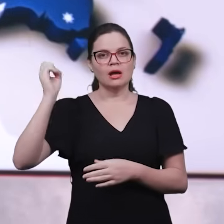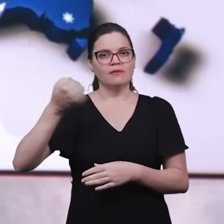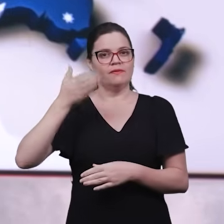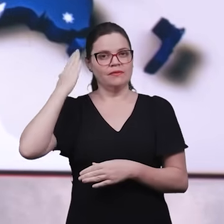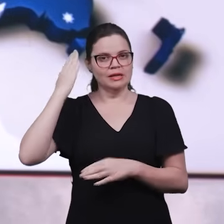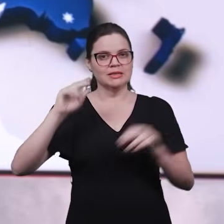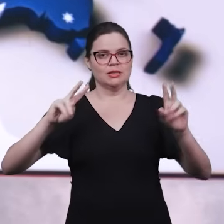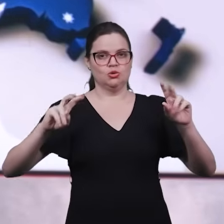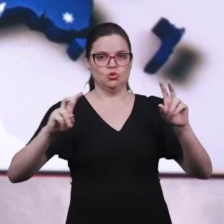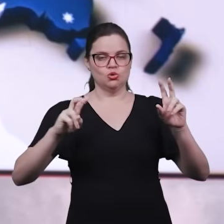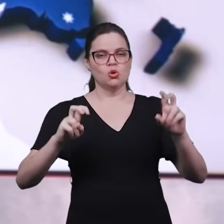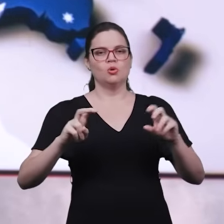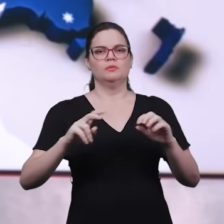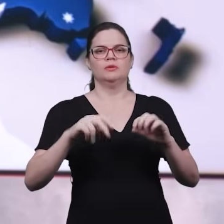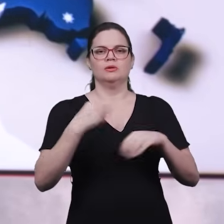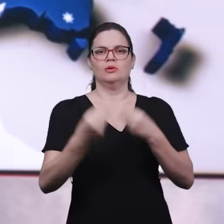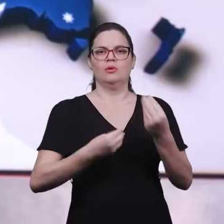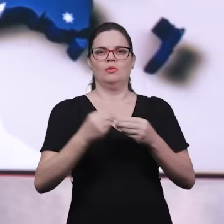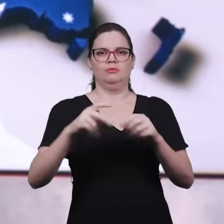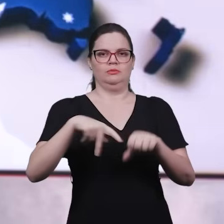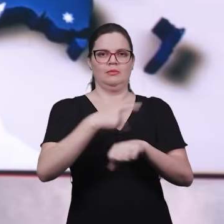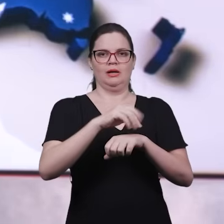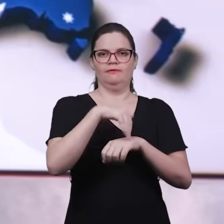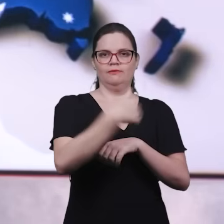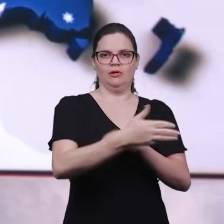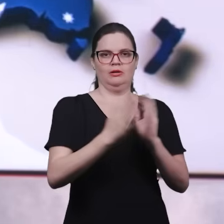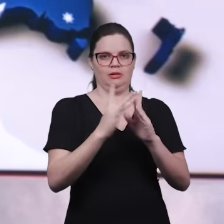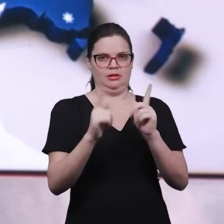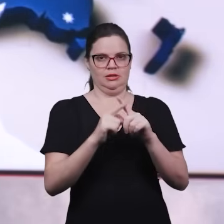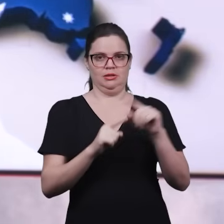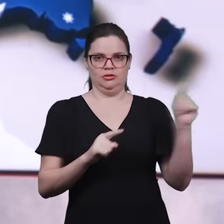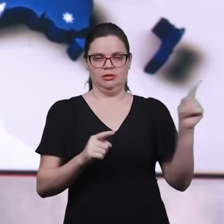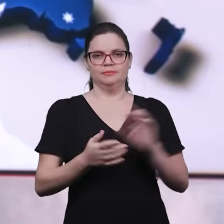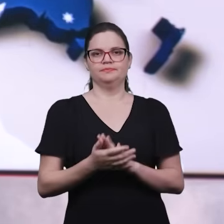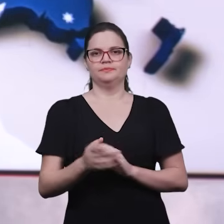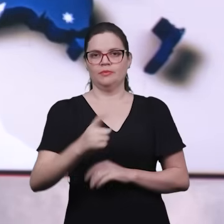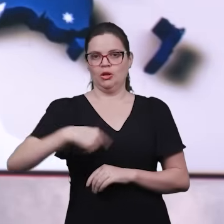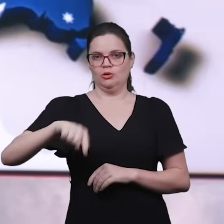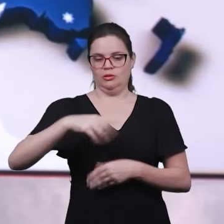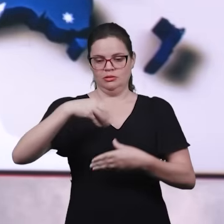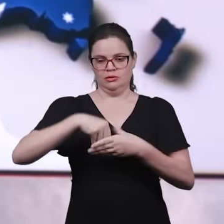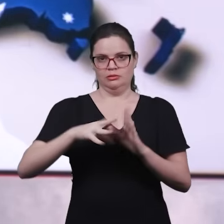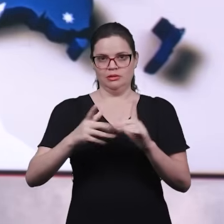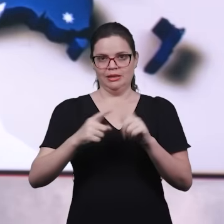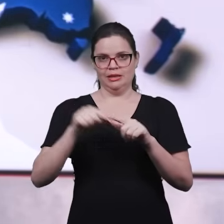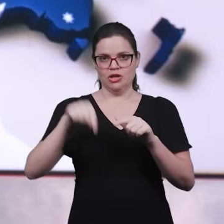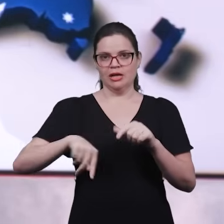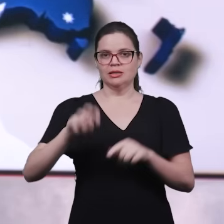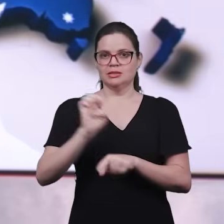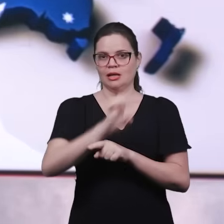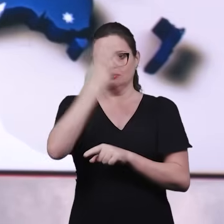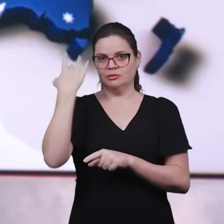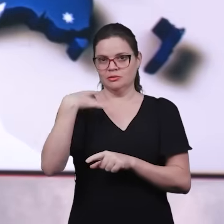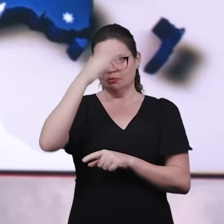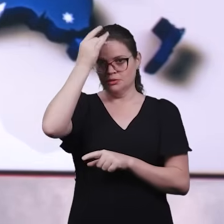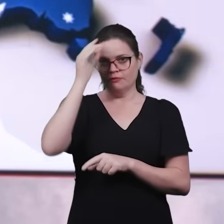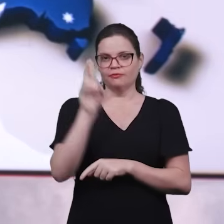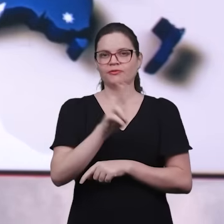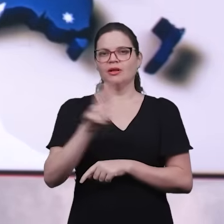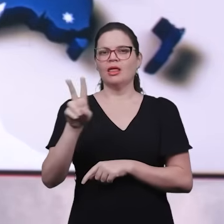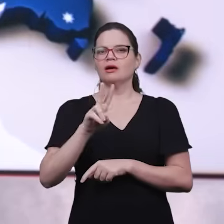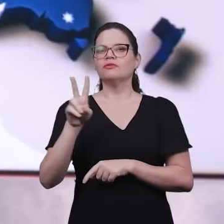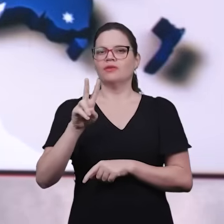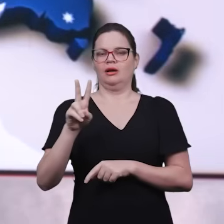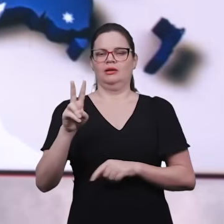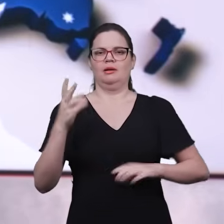com relação à obra no exterior. Nós estávamos na igreja de Moby Dick e era